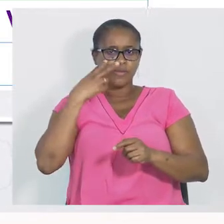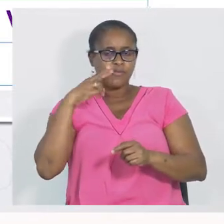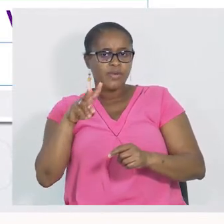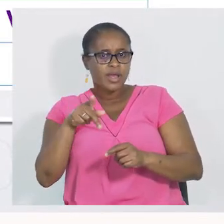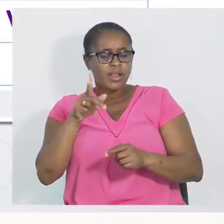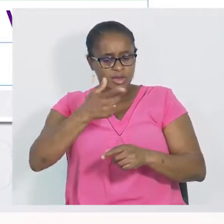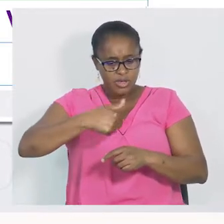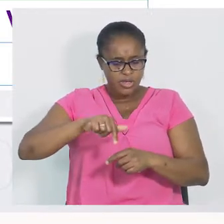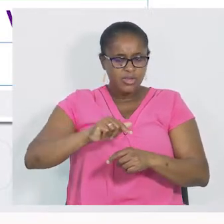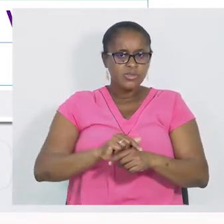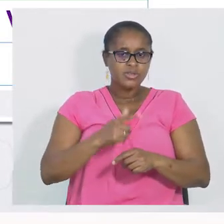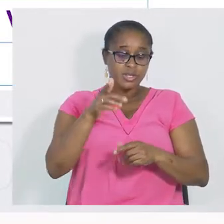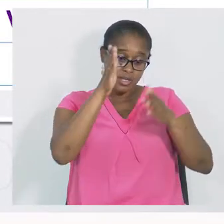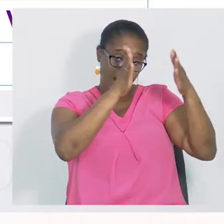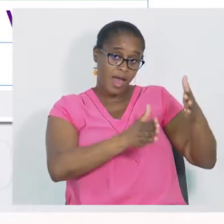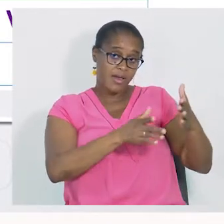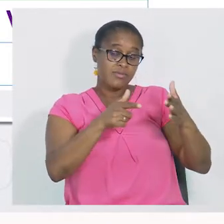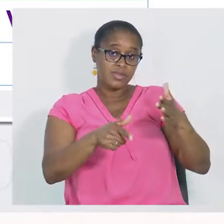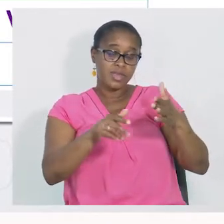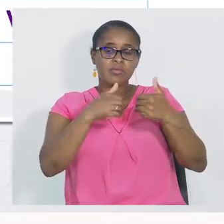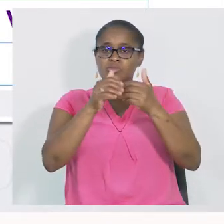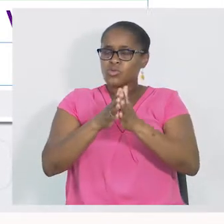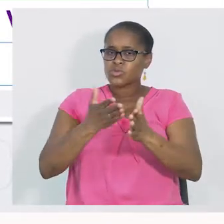de determinantes